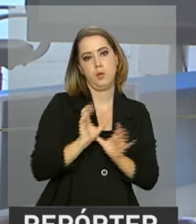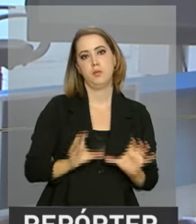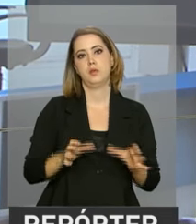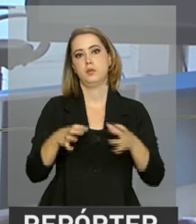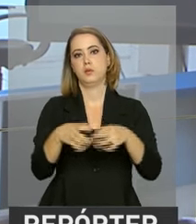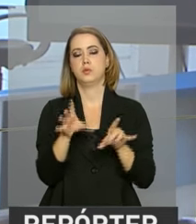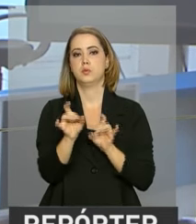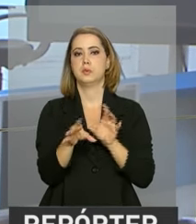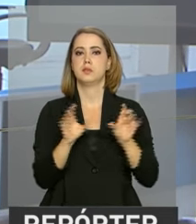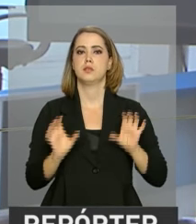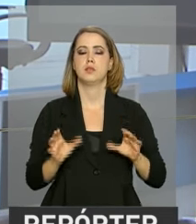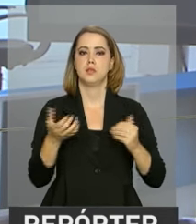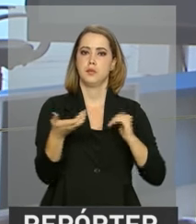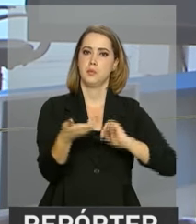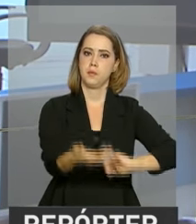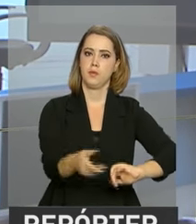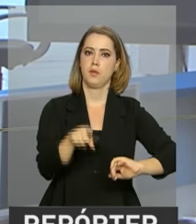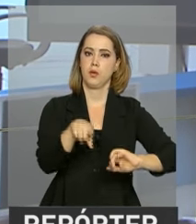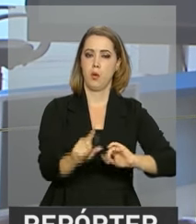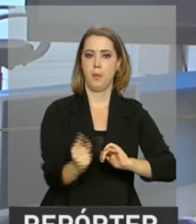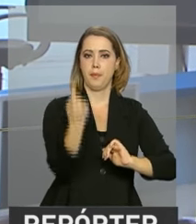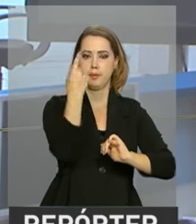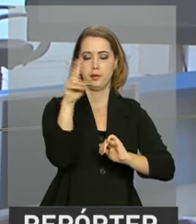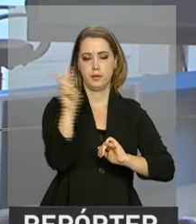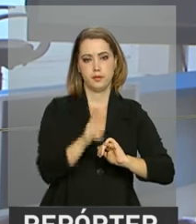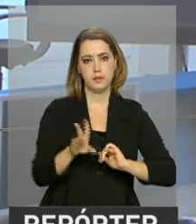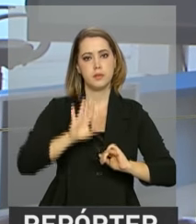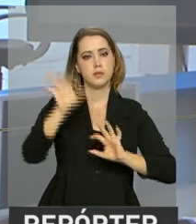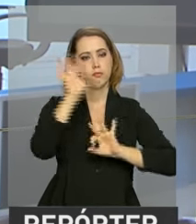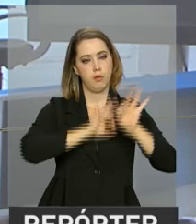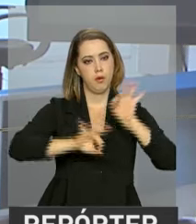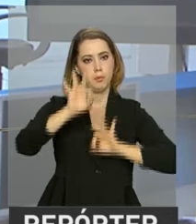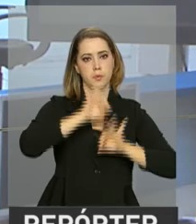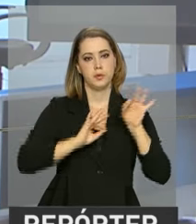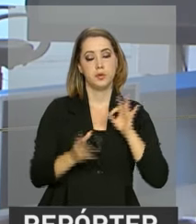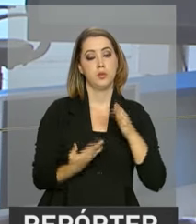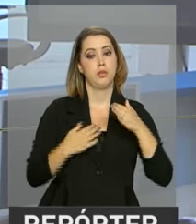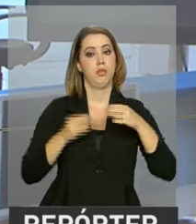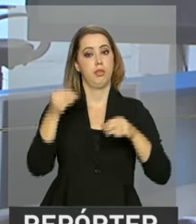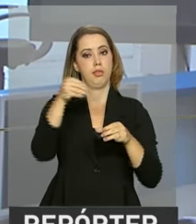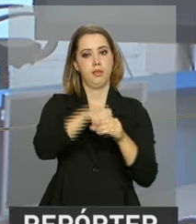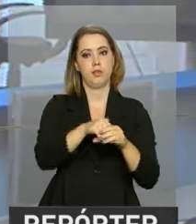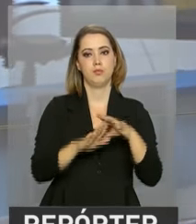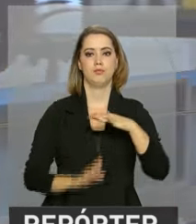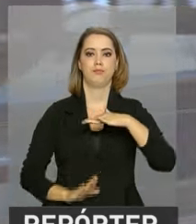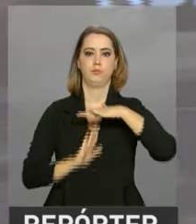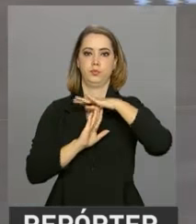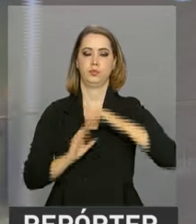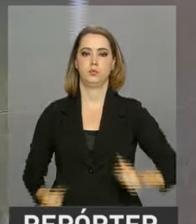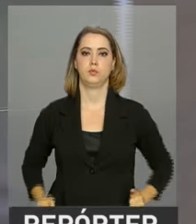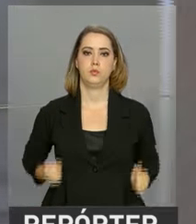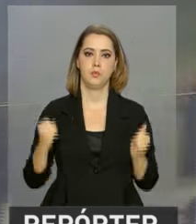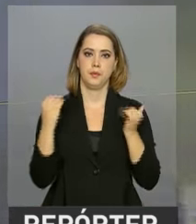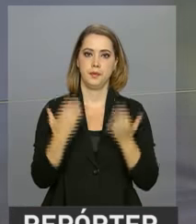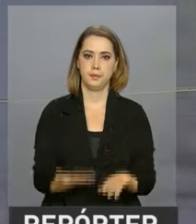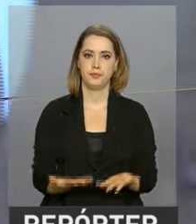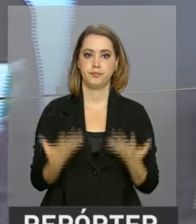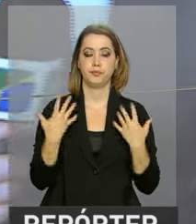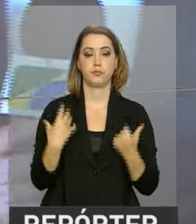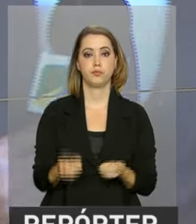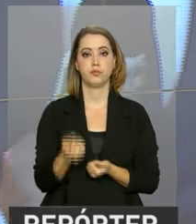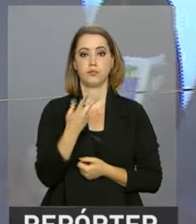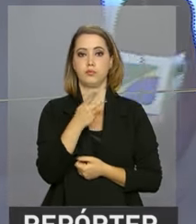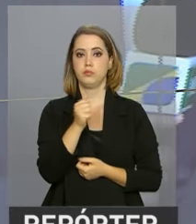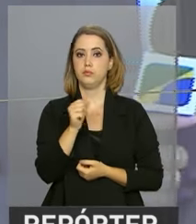primeiro orçamento elaborado Com base no limite de gastos proposto pelo governo e quem tem as informações pra gente ao vivo é o repórter